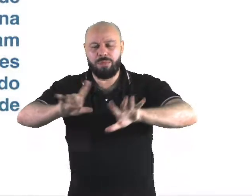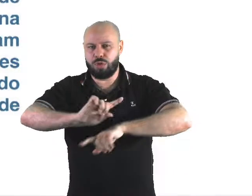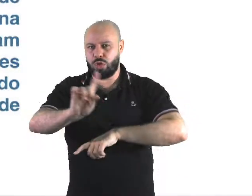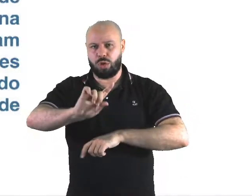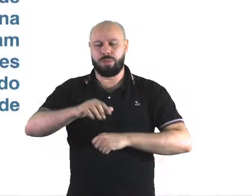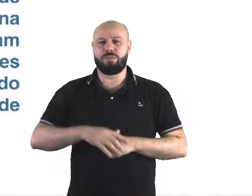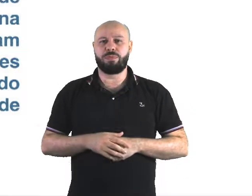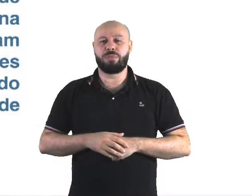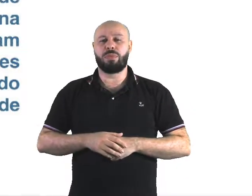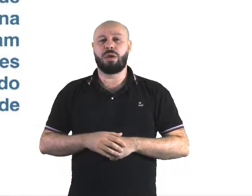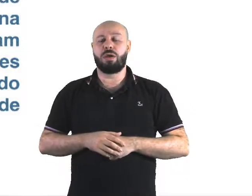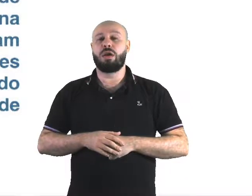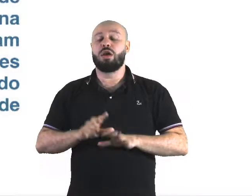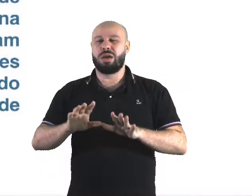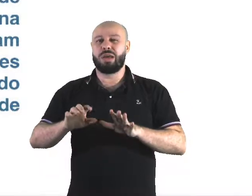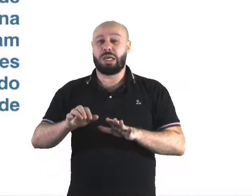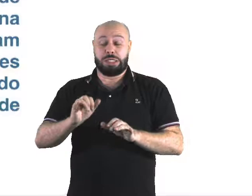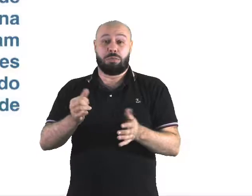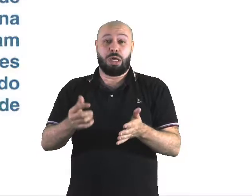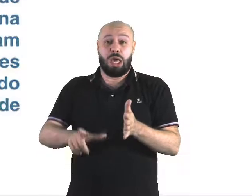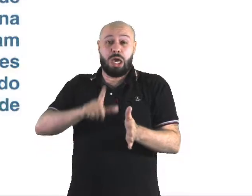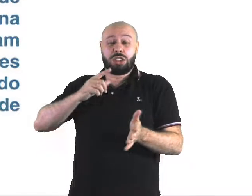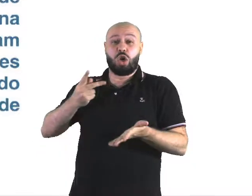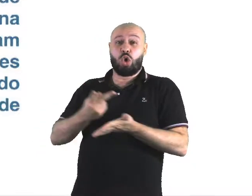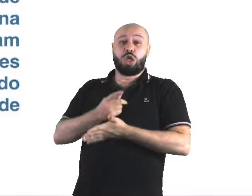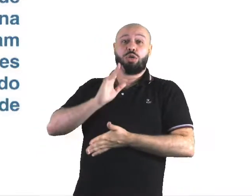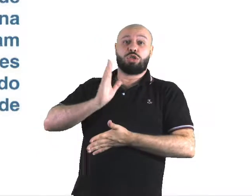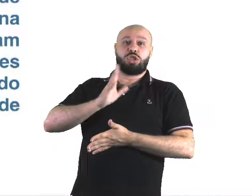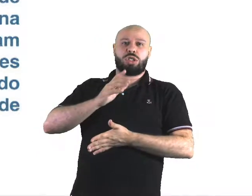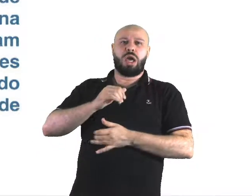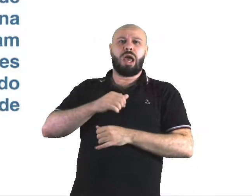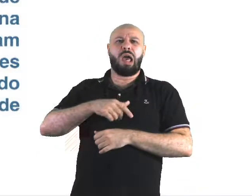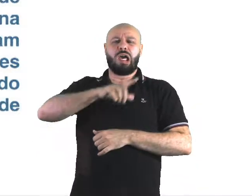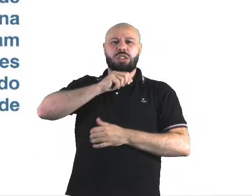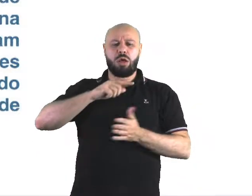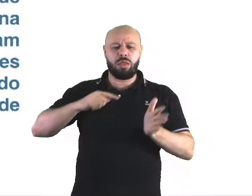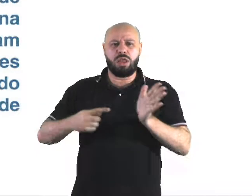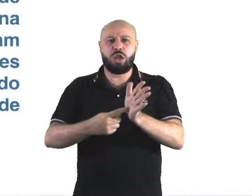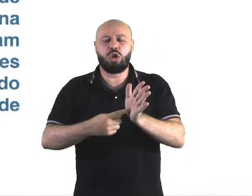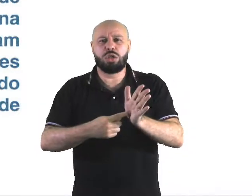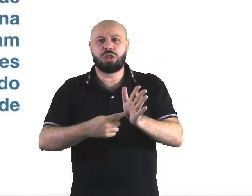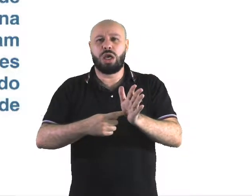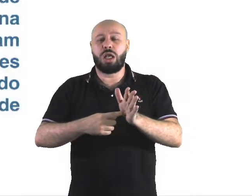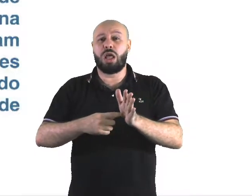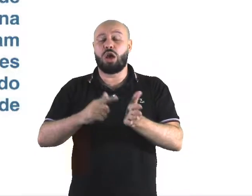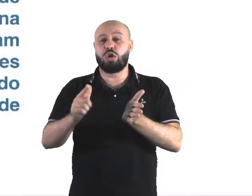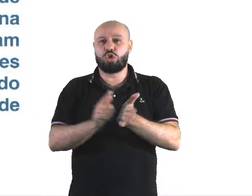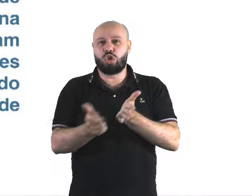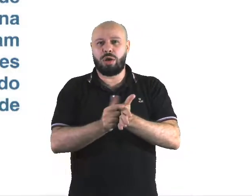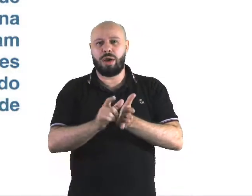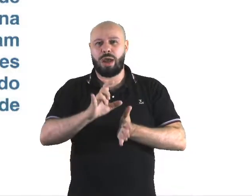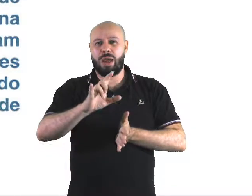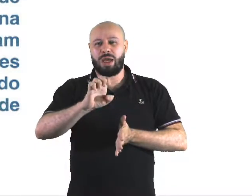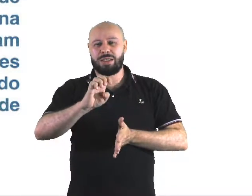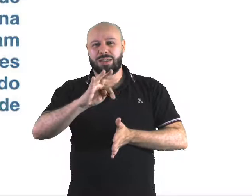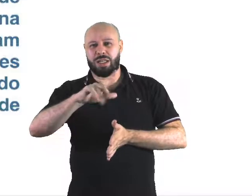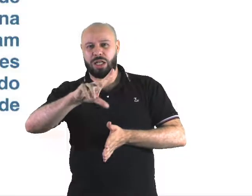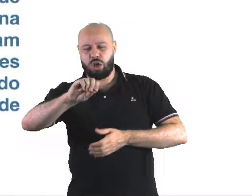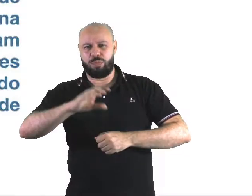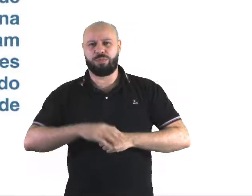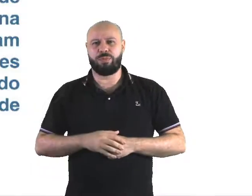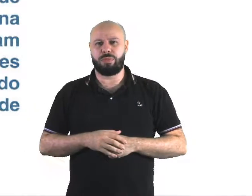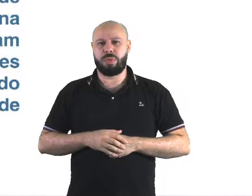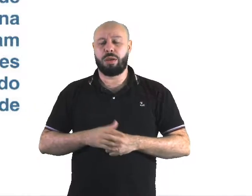como ocorreu em outro caso de exposição denunciado pelo Estadão na semana passada. Desta vez,